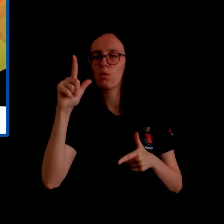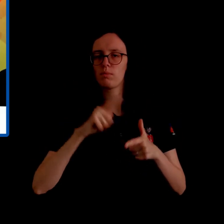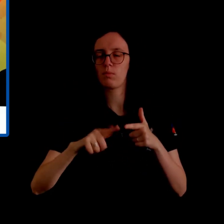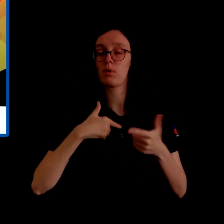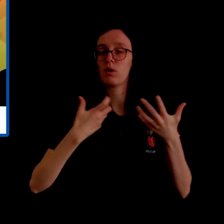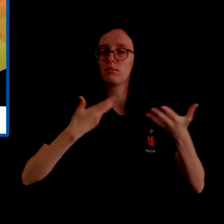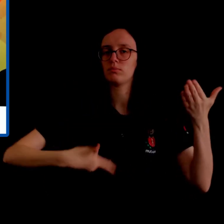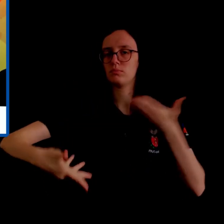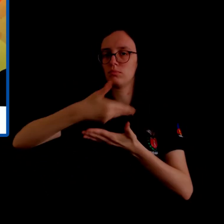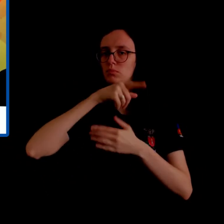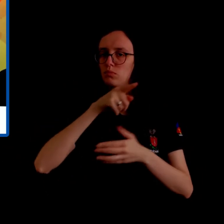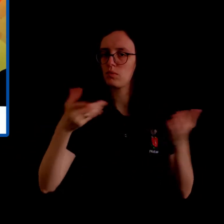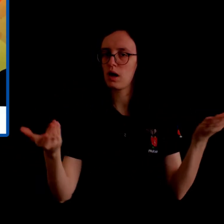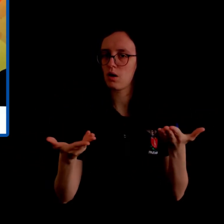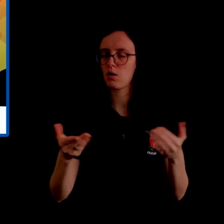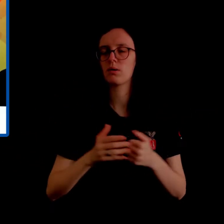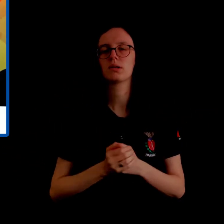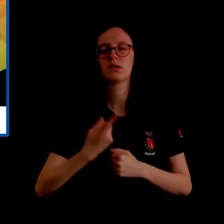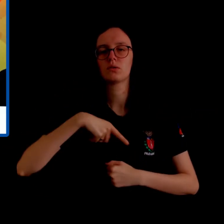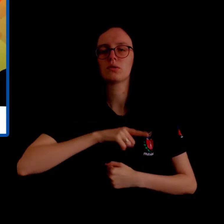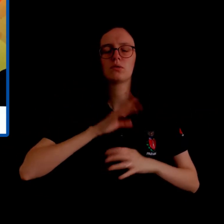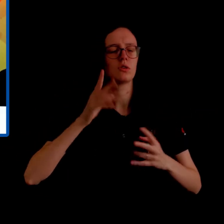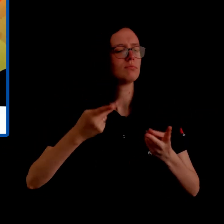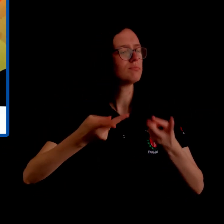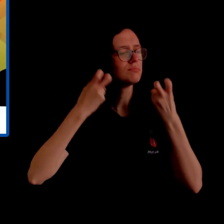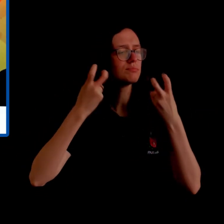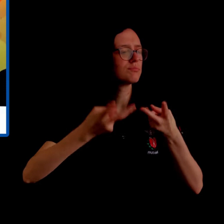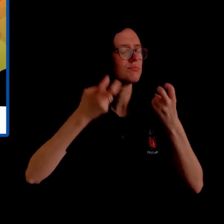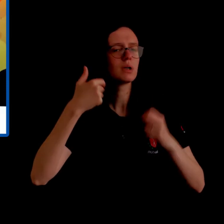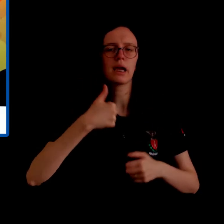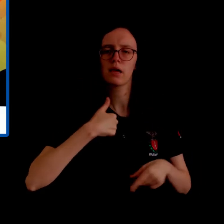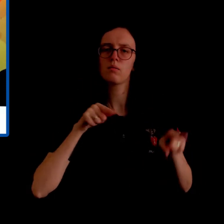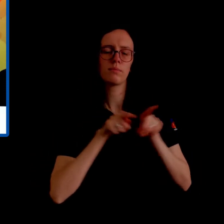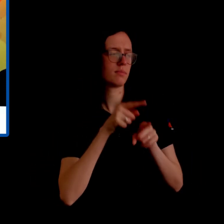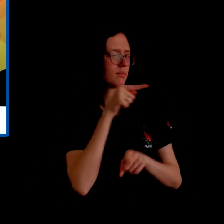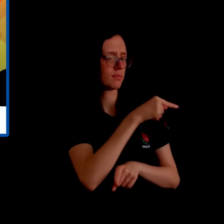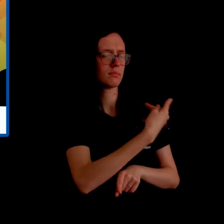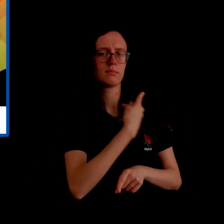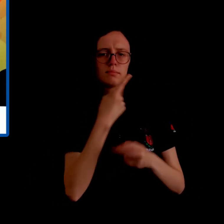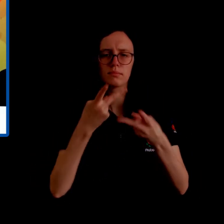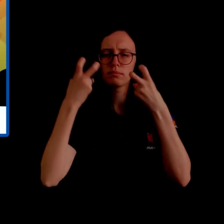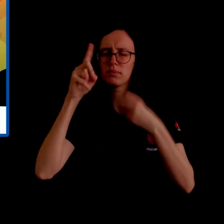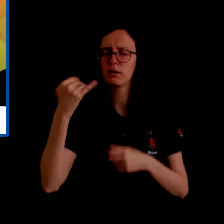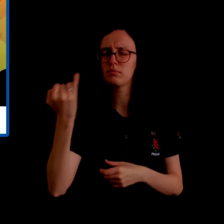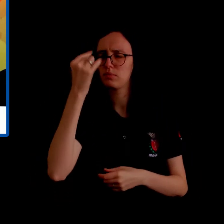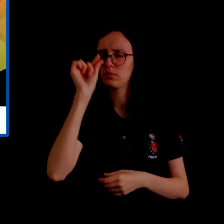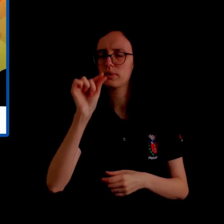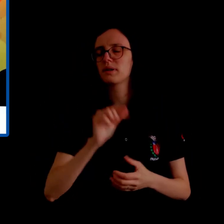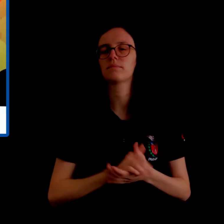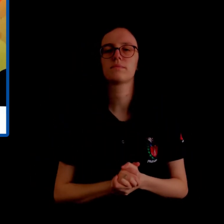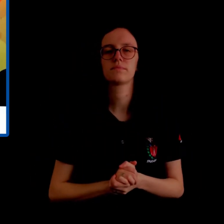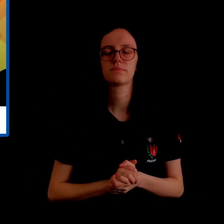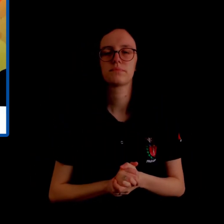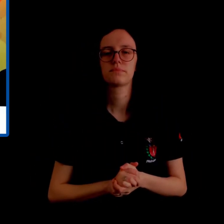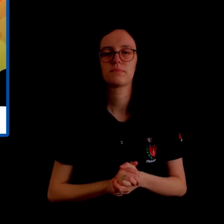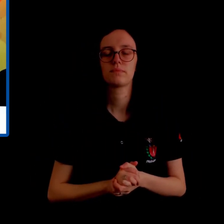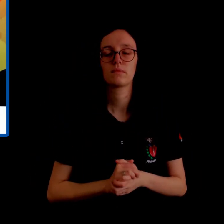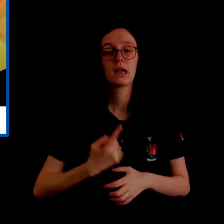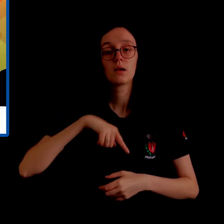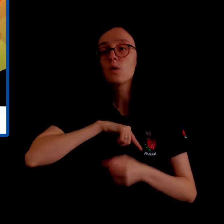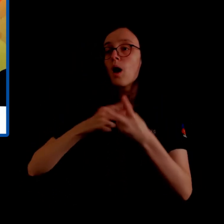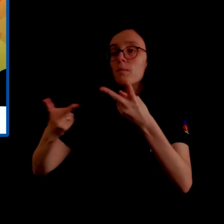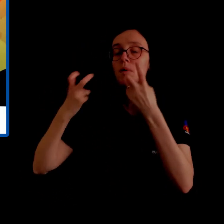quero compartilhar com vocês, que nós estamos percebendo, eu, a Eliana, e isso é muito importante? Nós estamos percebendo que